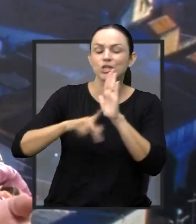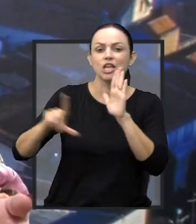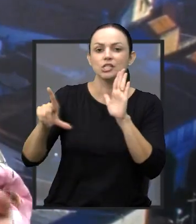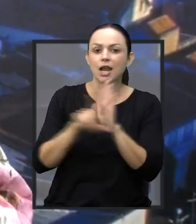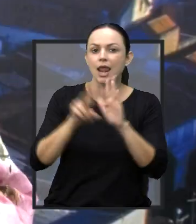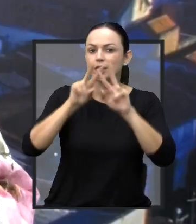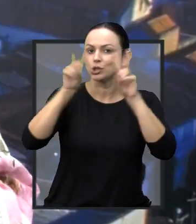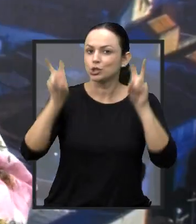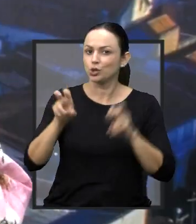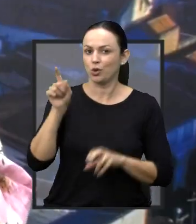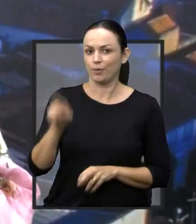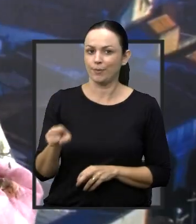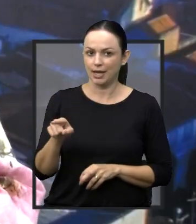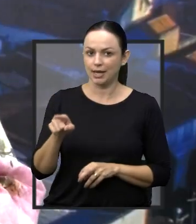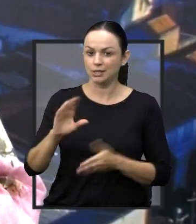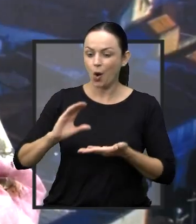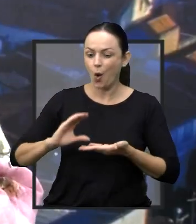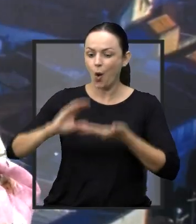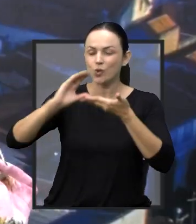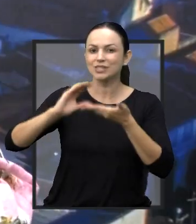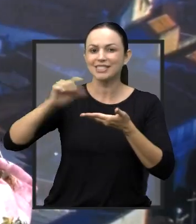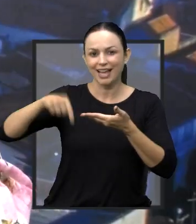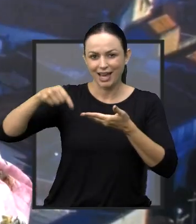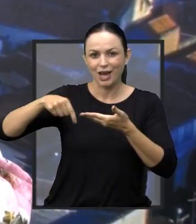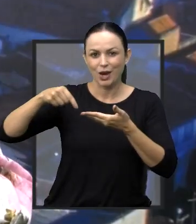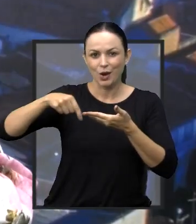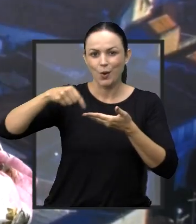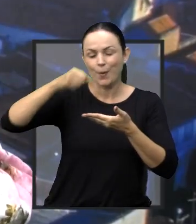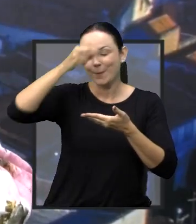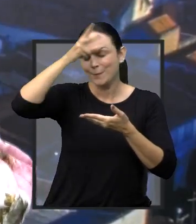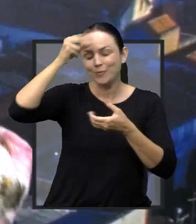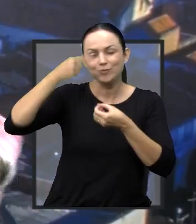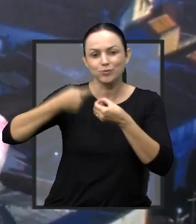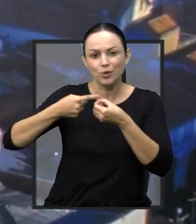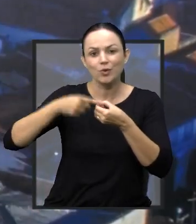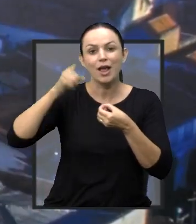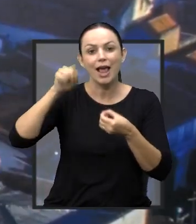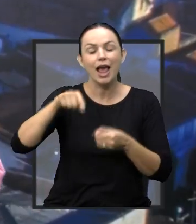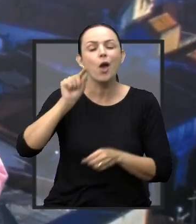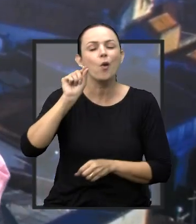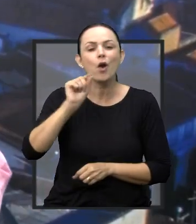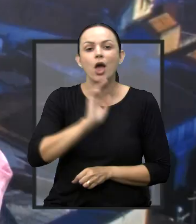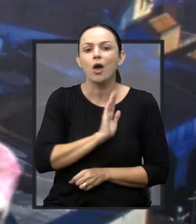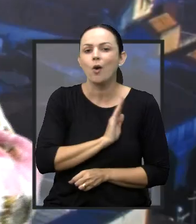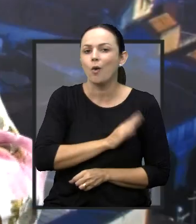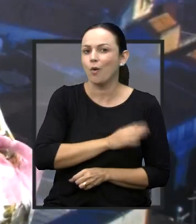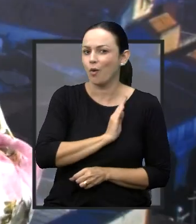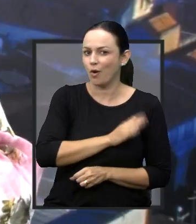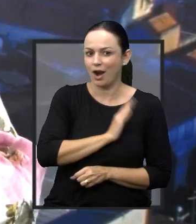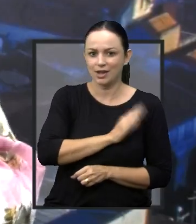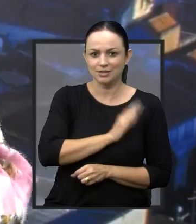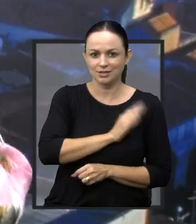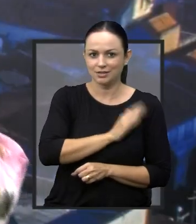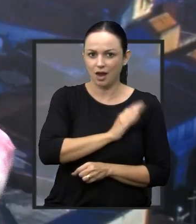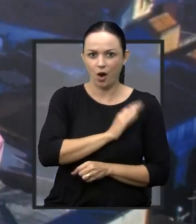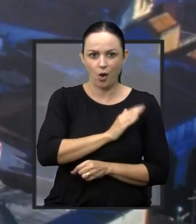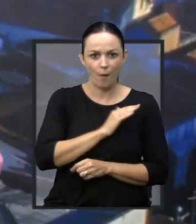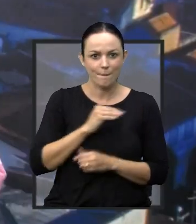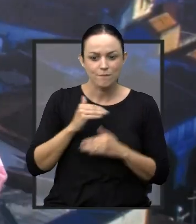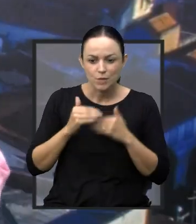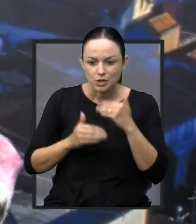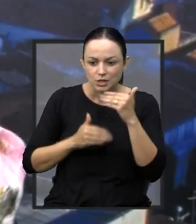lei sobre isso. Os conselhos municipais, eles são o coração do processo